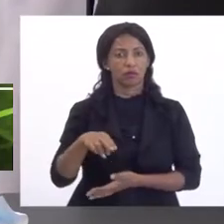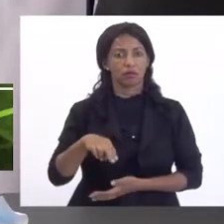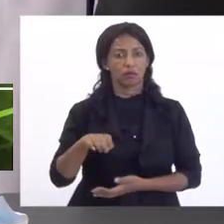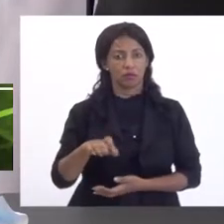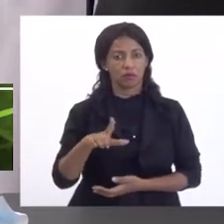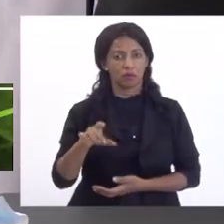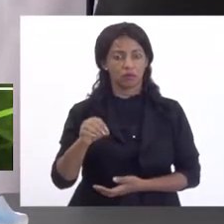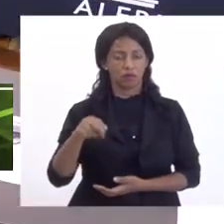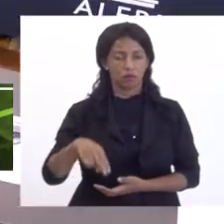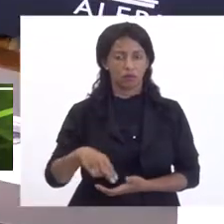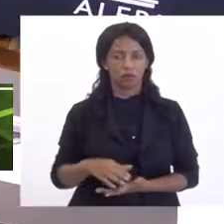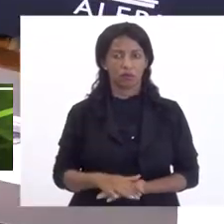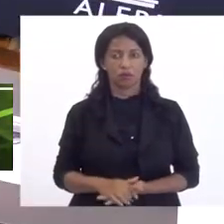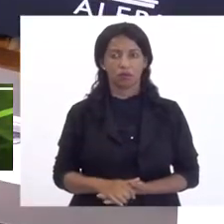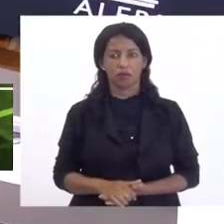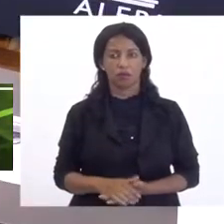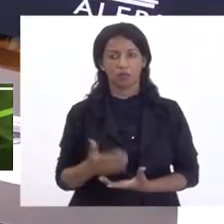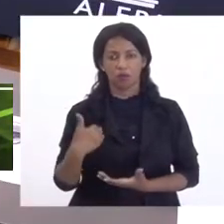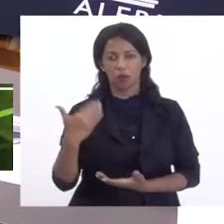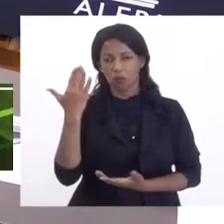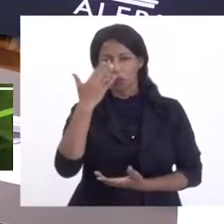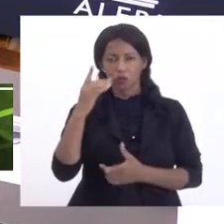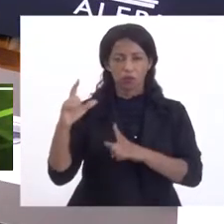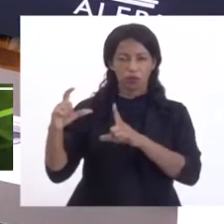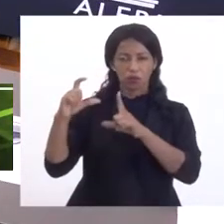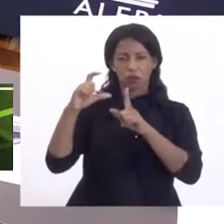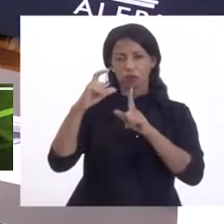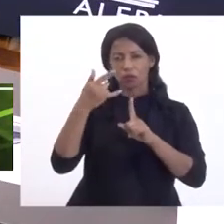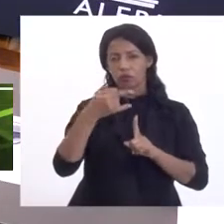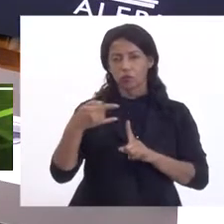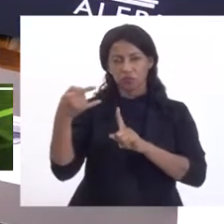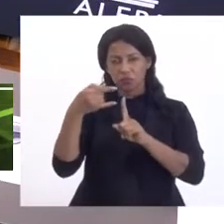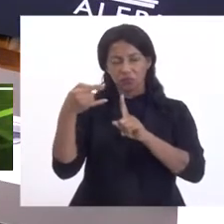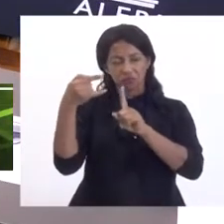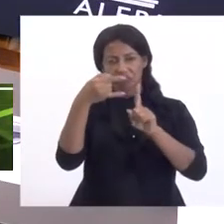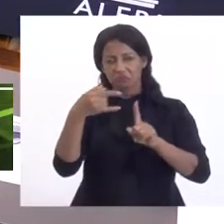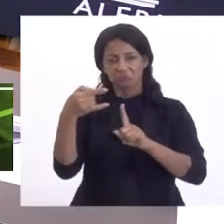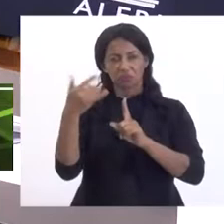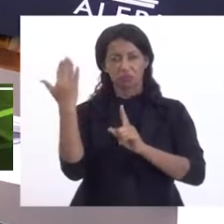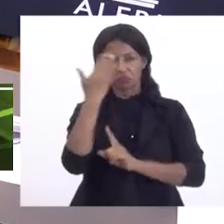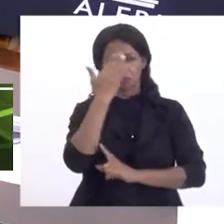Rocha, e aqui eu não vi mais ninguém, não entrou aqui na sala.